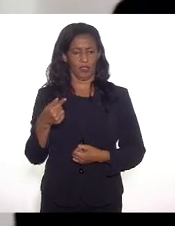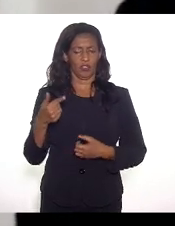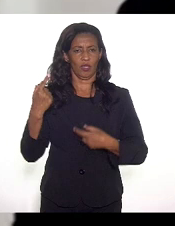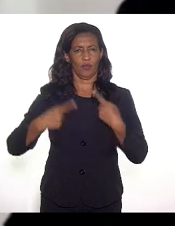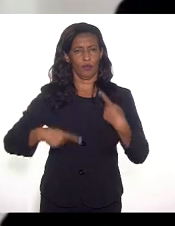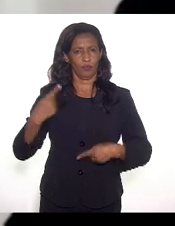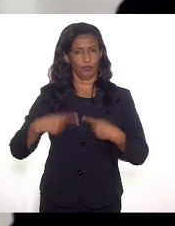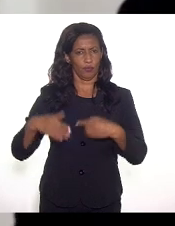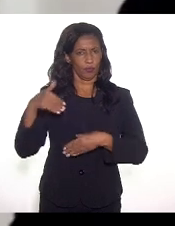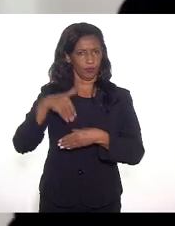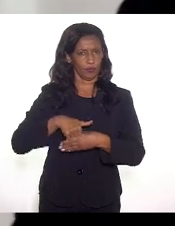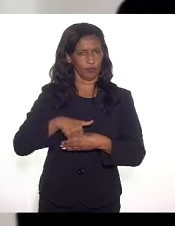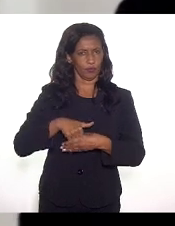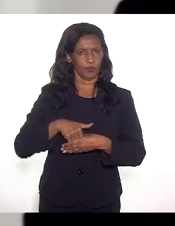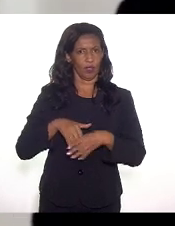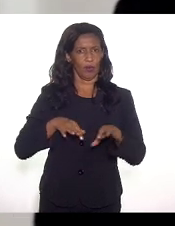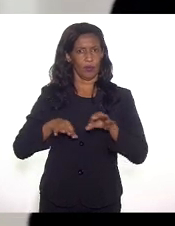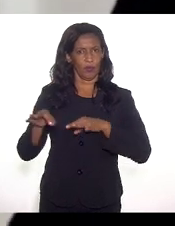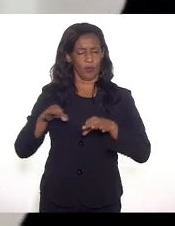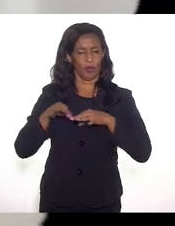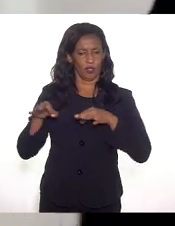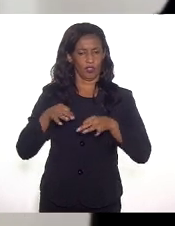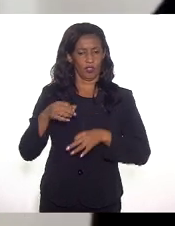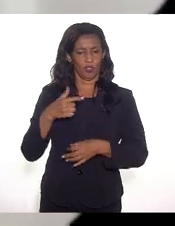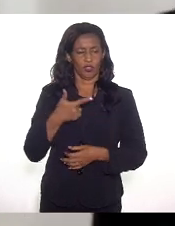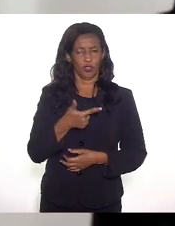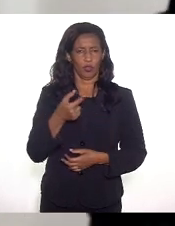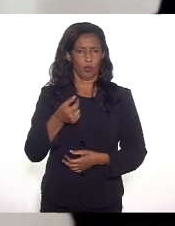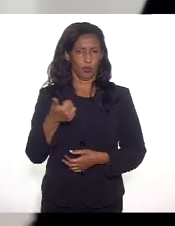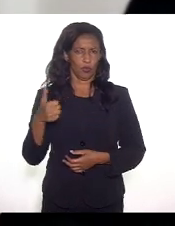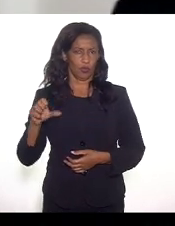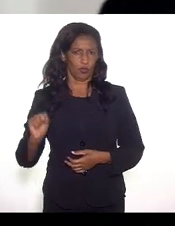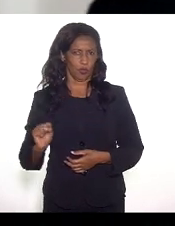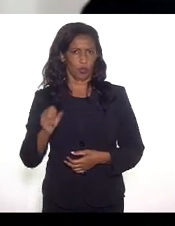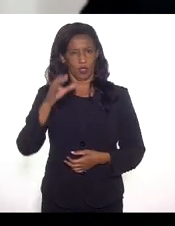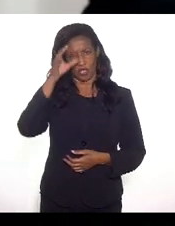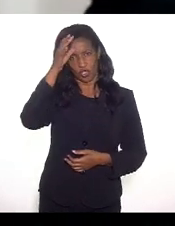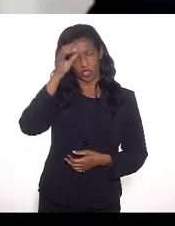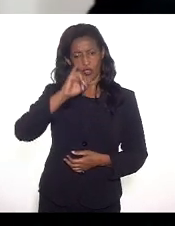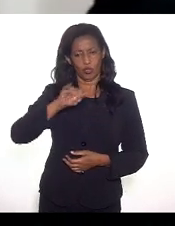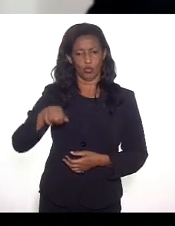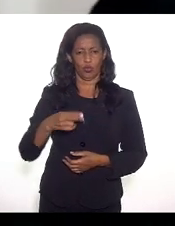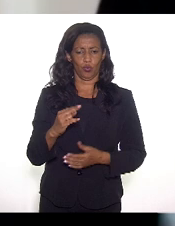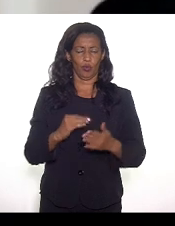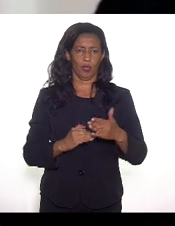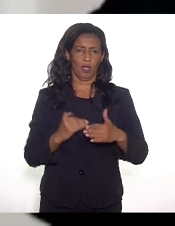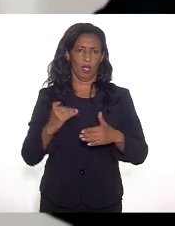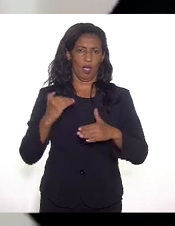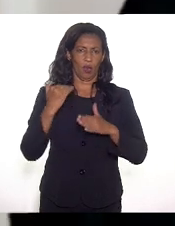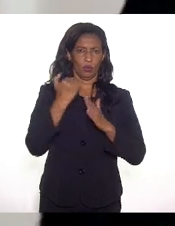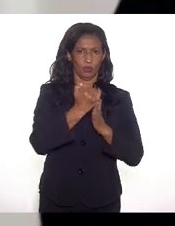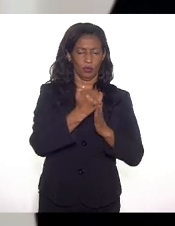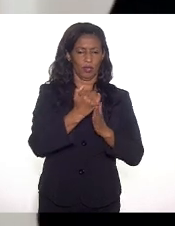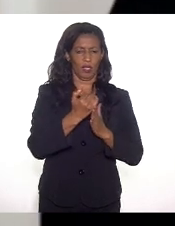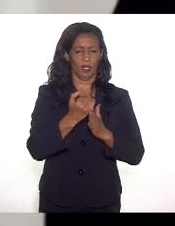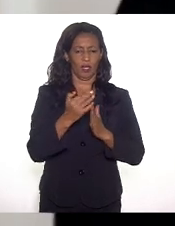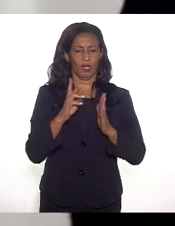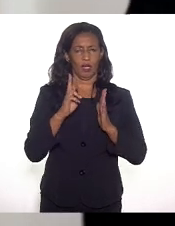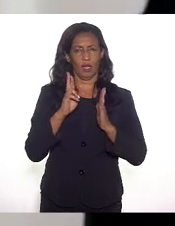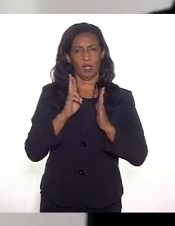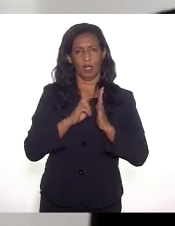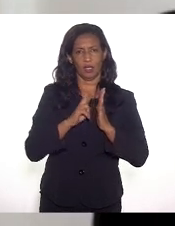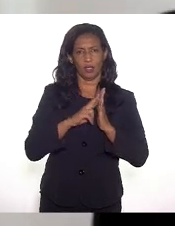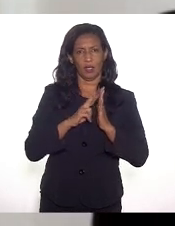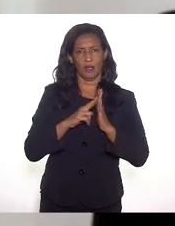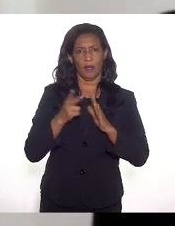votação, em discussão única. Projeto de resolução 810/2018, de autoria da deputada Tia Ju, que altera a resolução 137/15, que